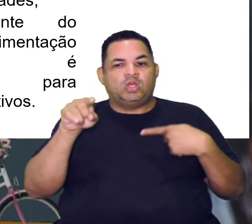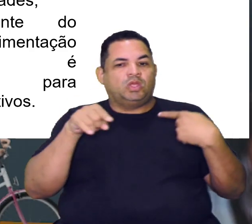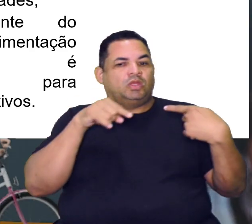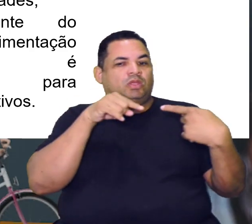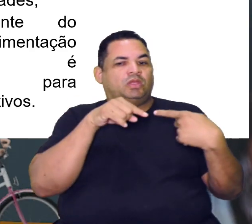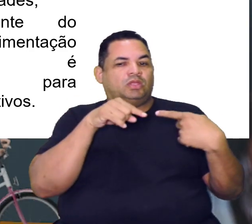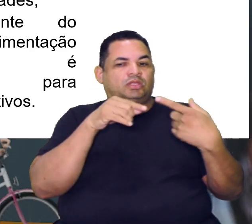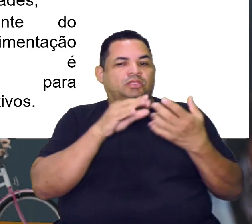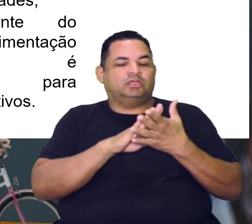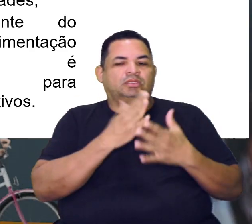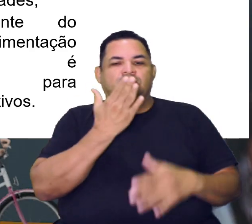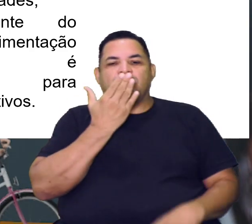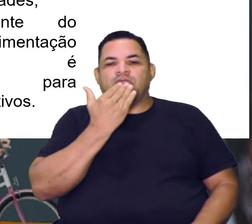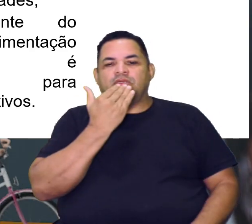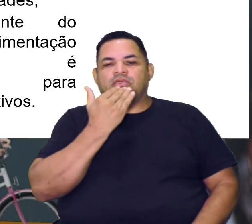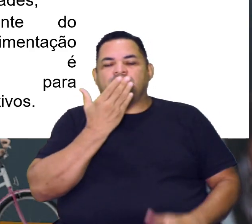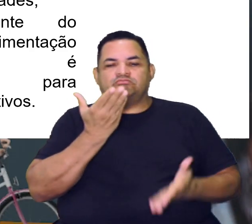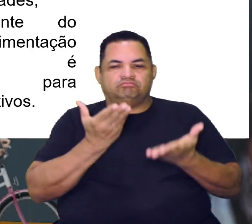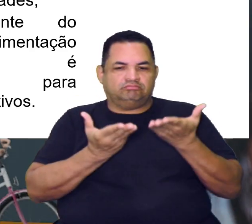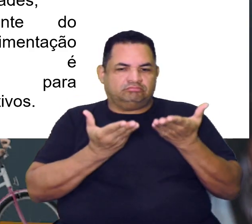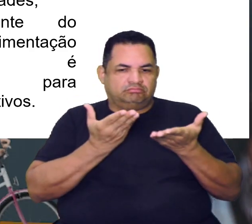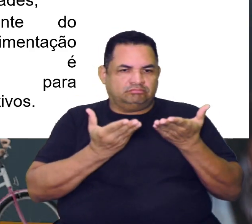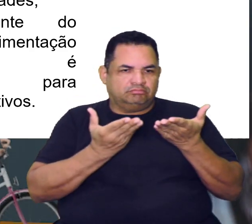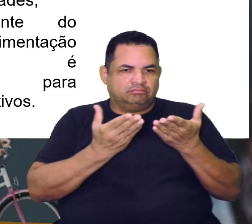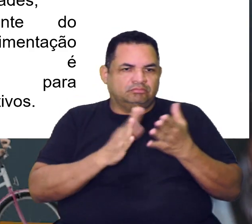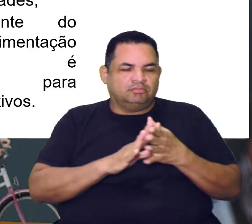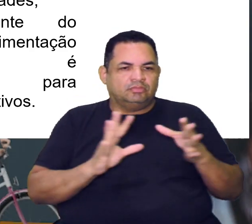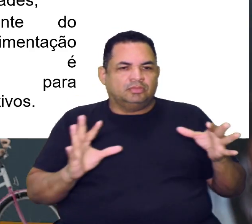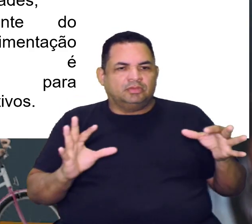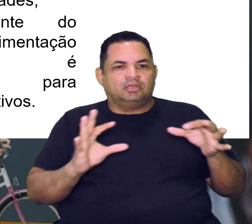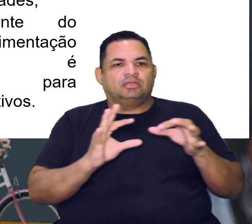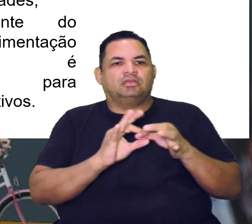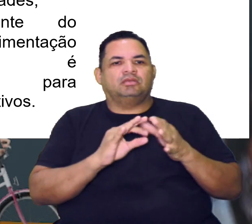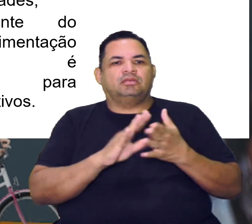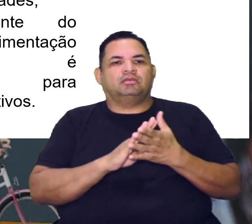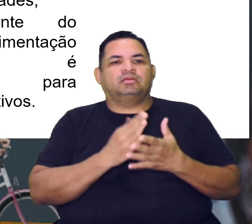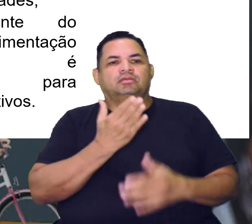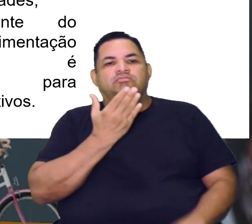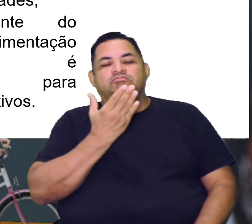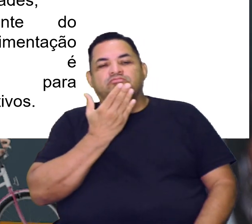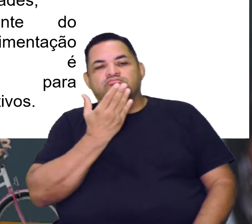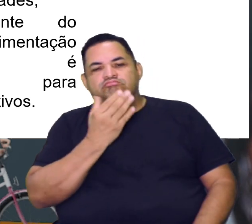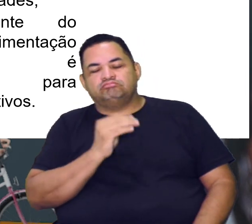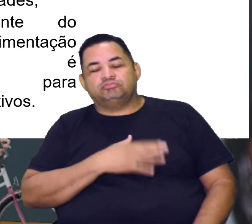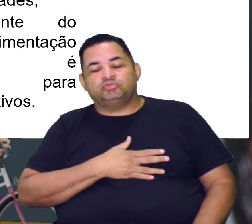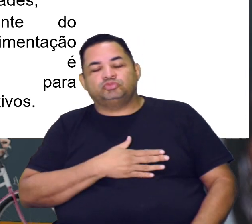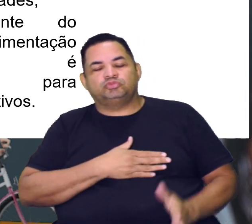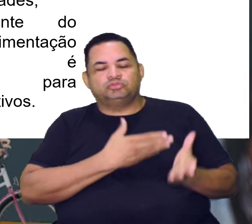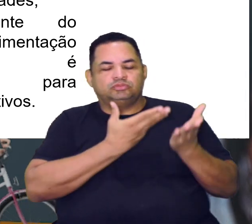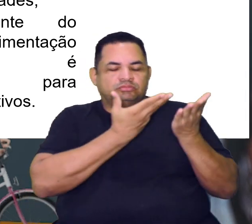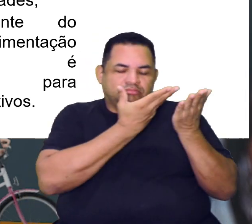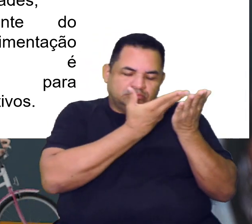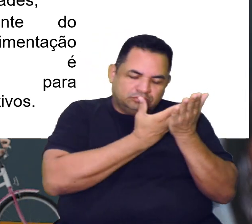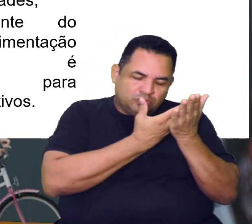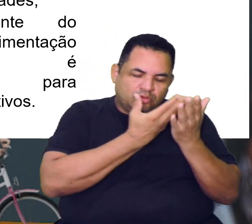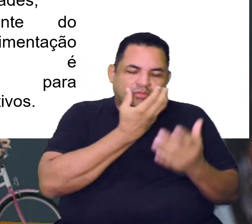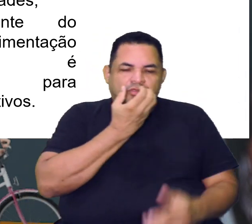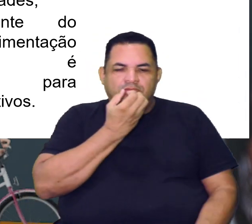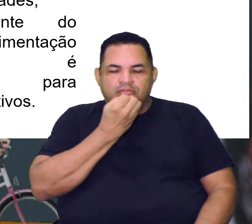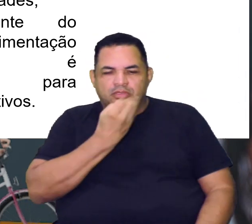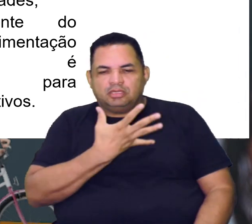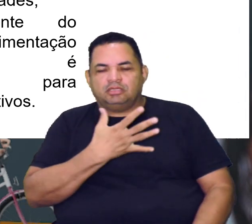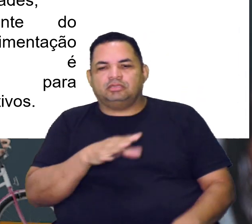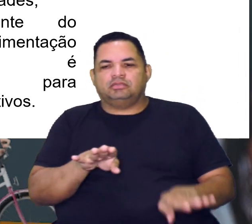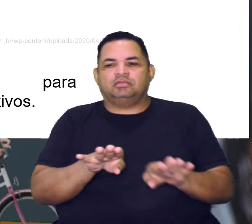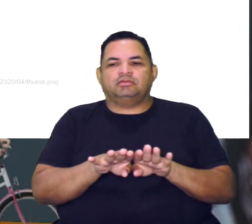objetivos, a alimentação tem que estar também associada, né? Boas noites de sono, e aí os seus